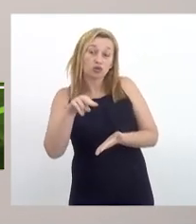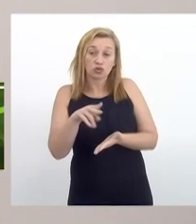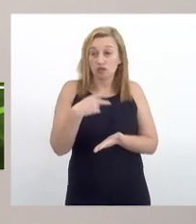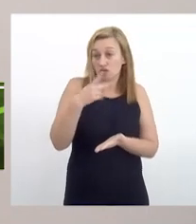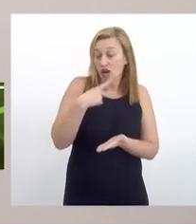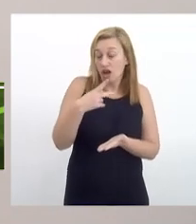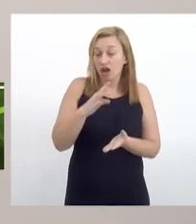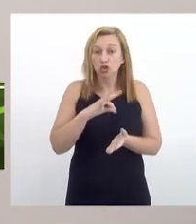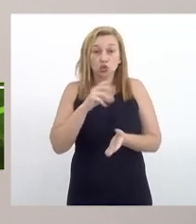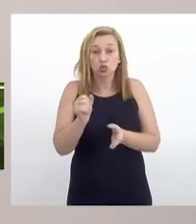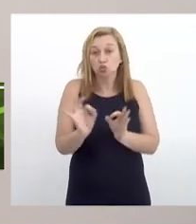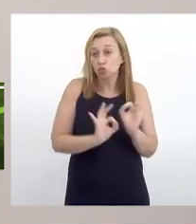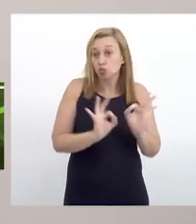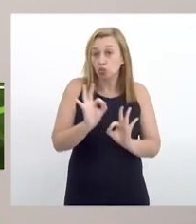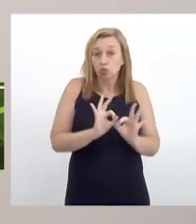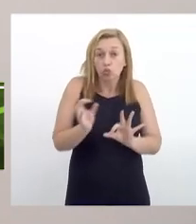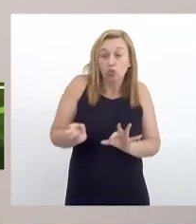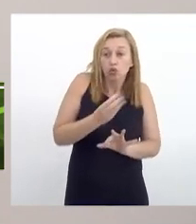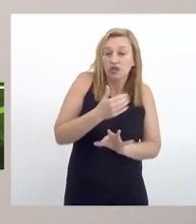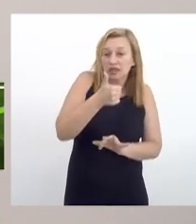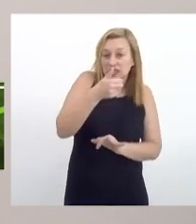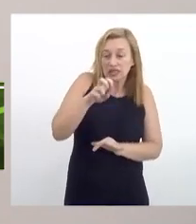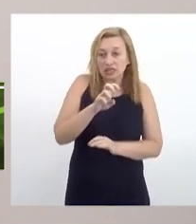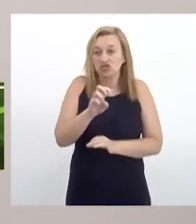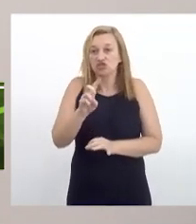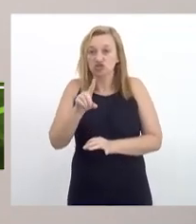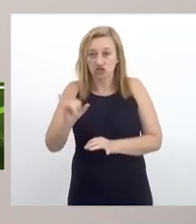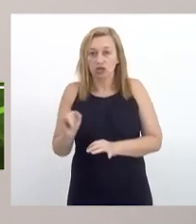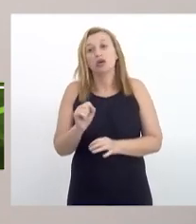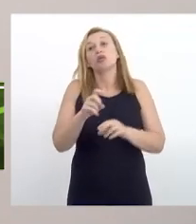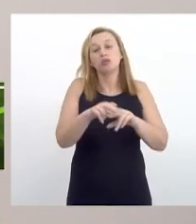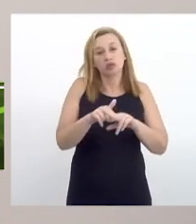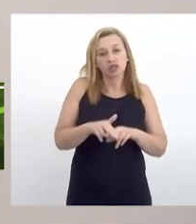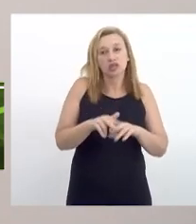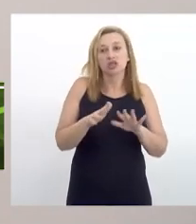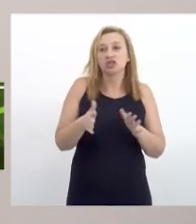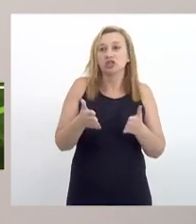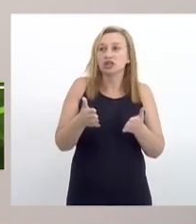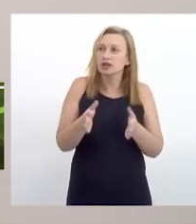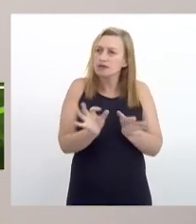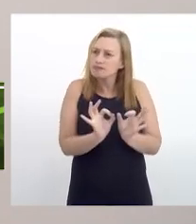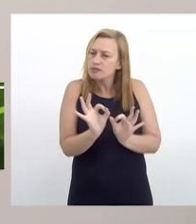fazer todo um plano novo em 15 dias é por isso que a gente tem que fazer de um jeito